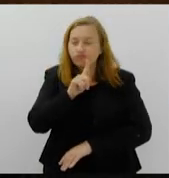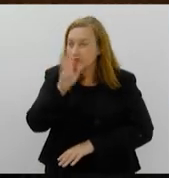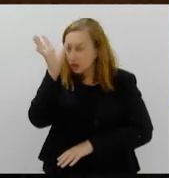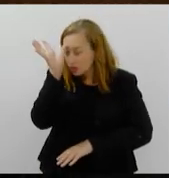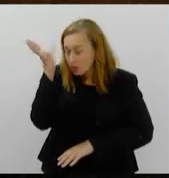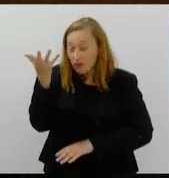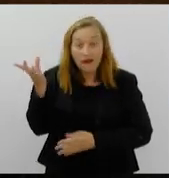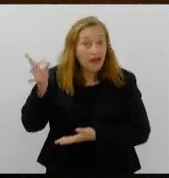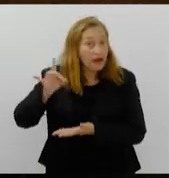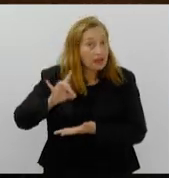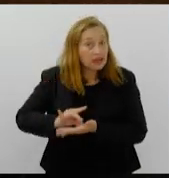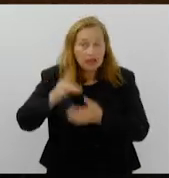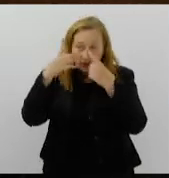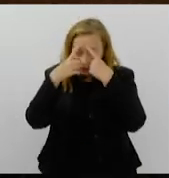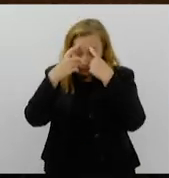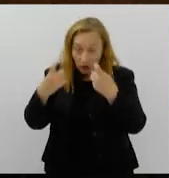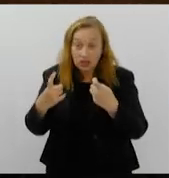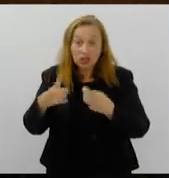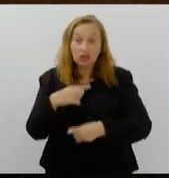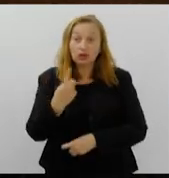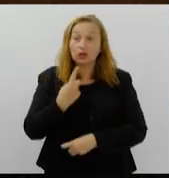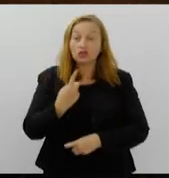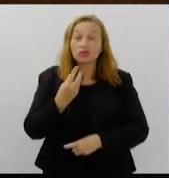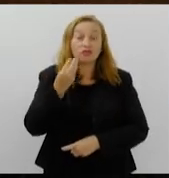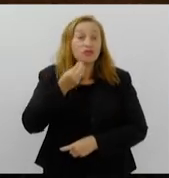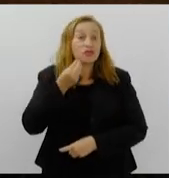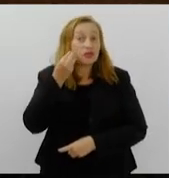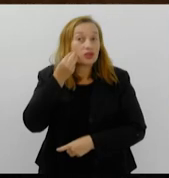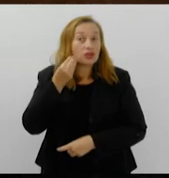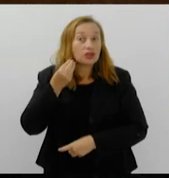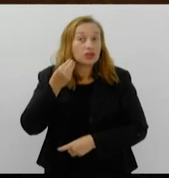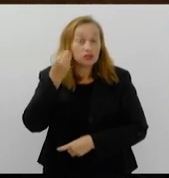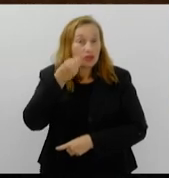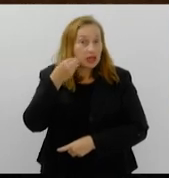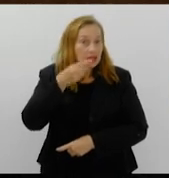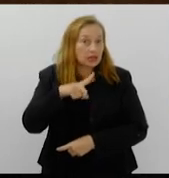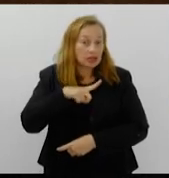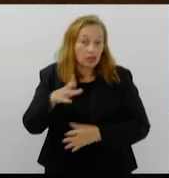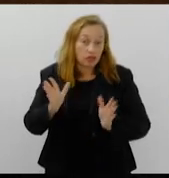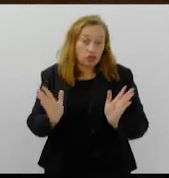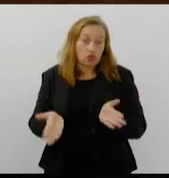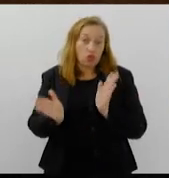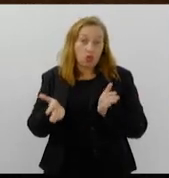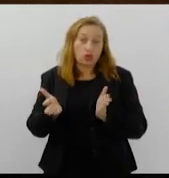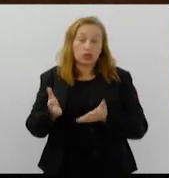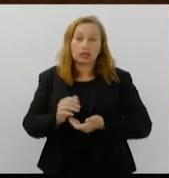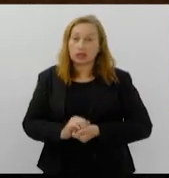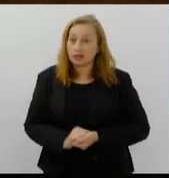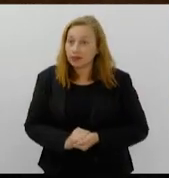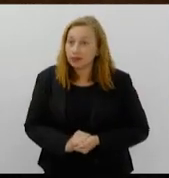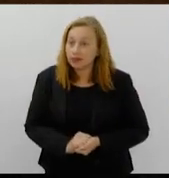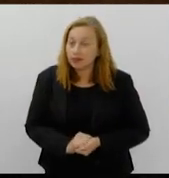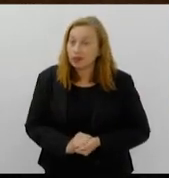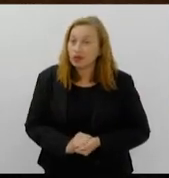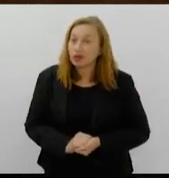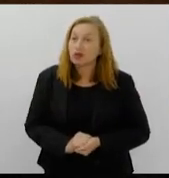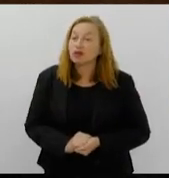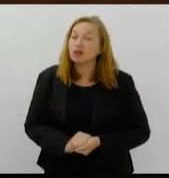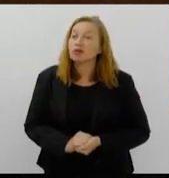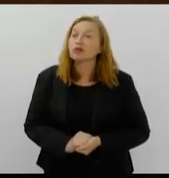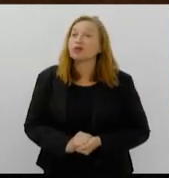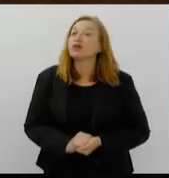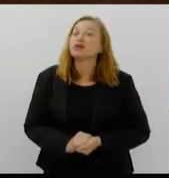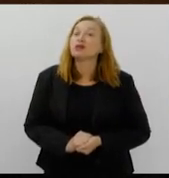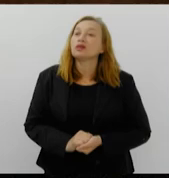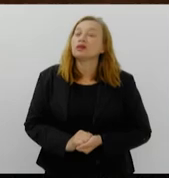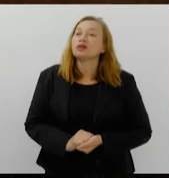a realidade de violência que nós estamos experimentando. Se não bastasse o surgimento